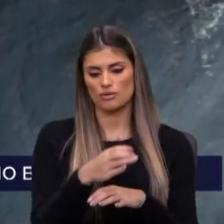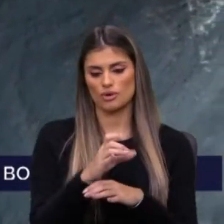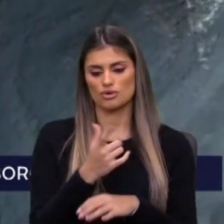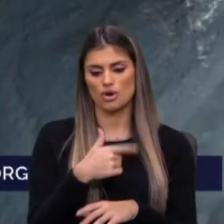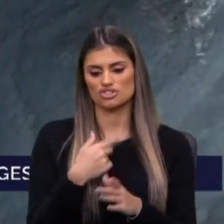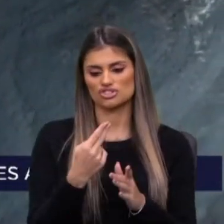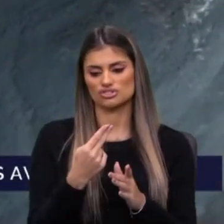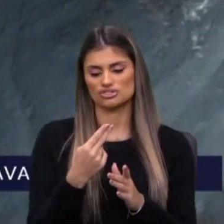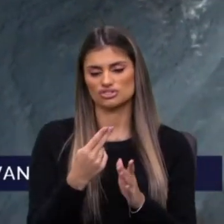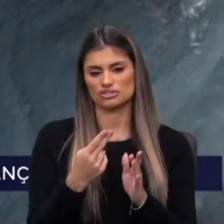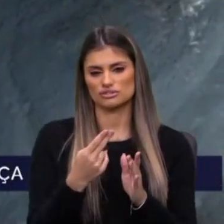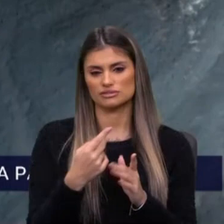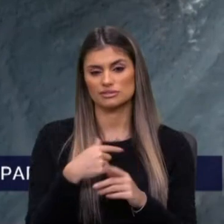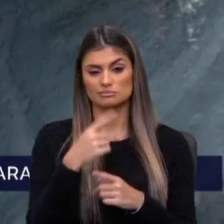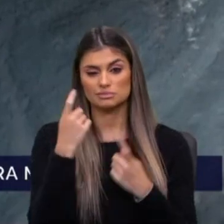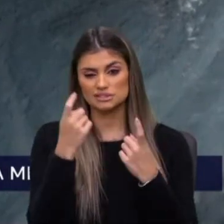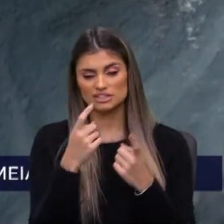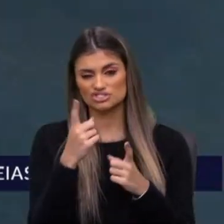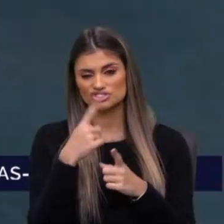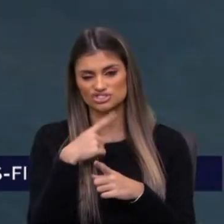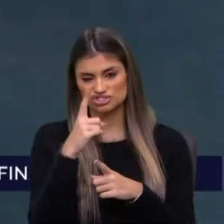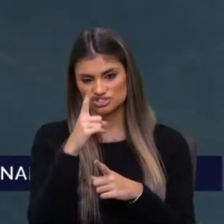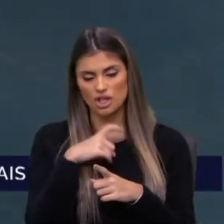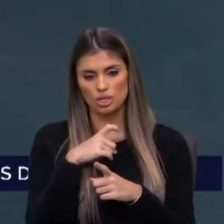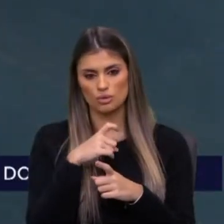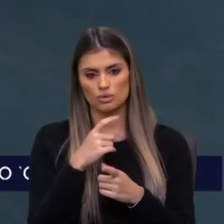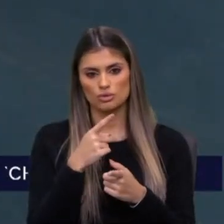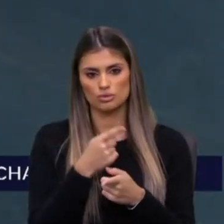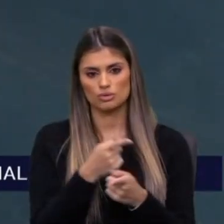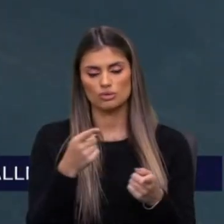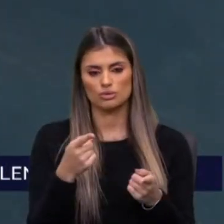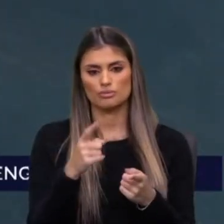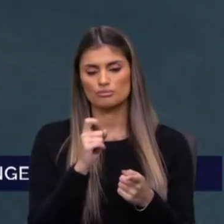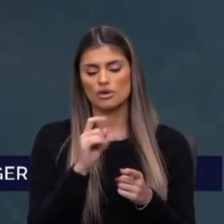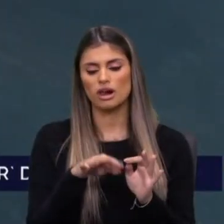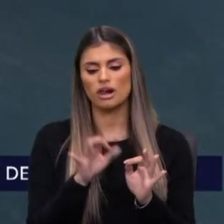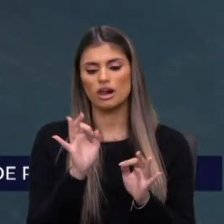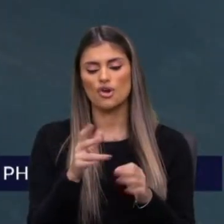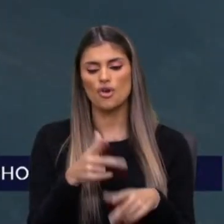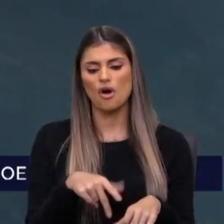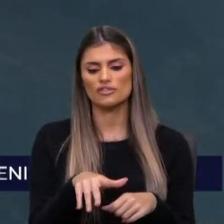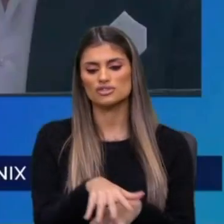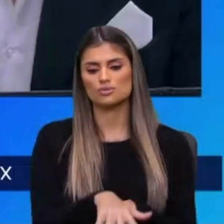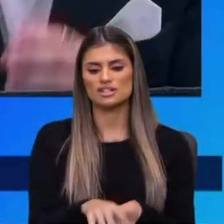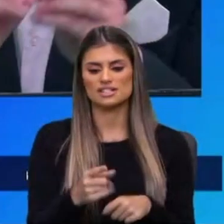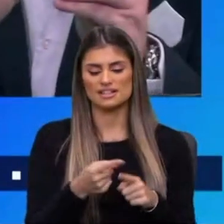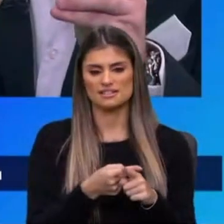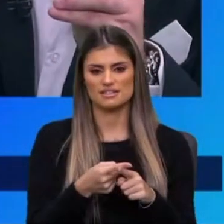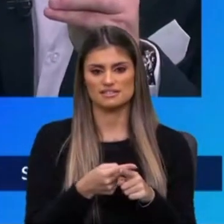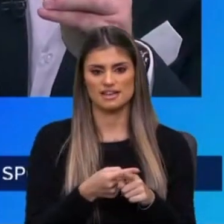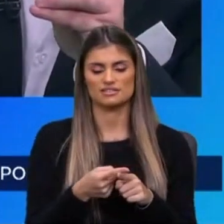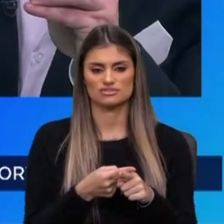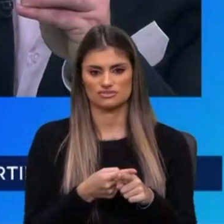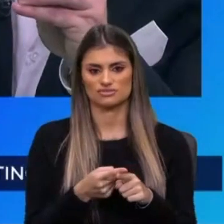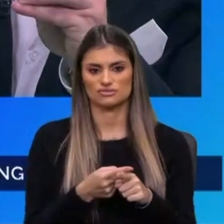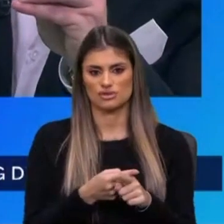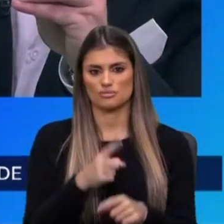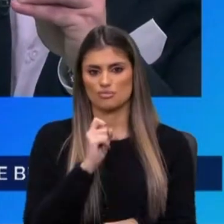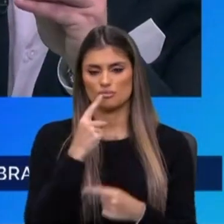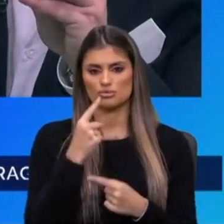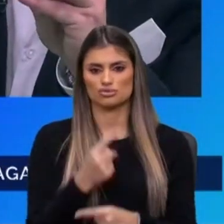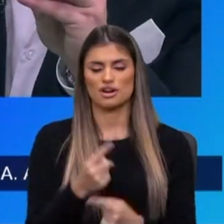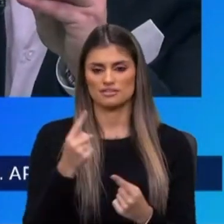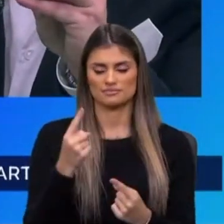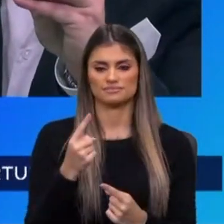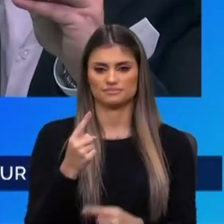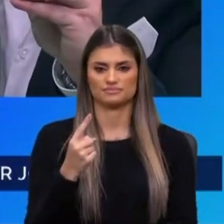espera de encontrar gelo, é sobretudo nos polos, e pode dar uma pista sobre novos sítios interessantes, Cristiana, que até podem mostrar